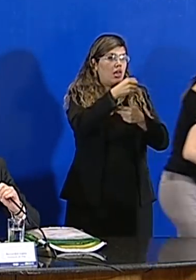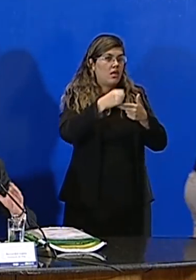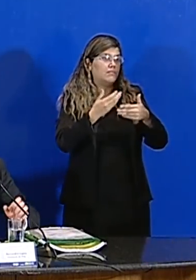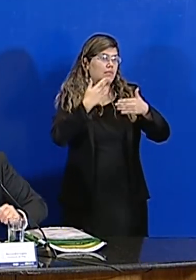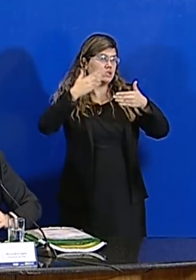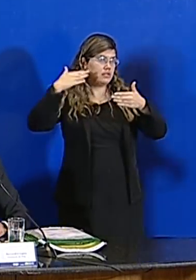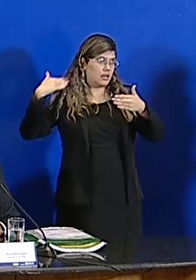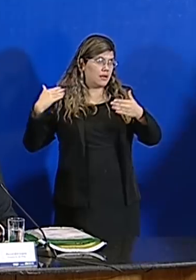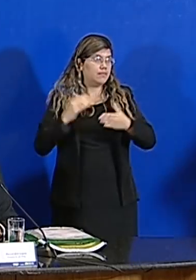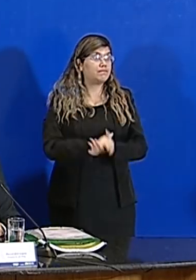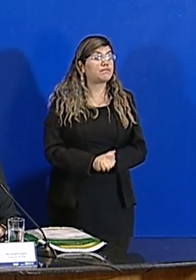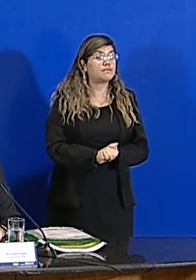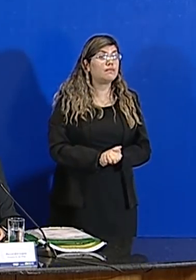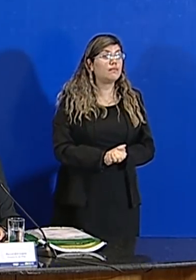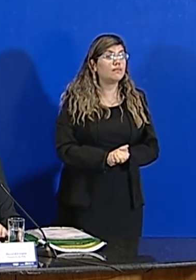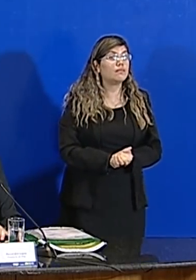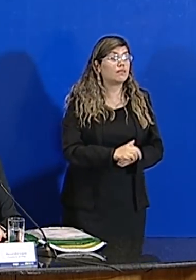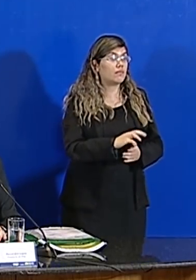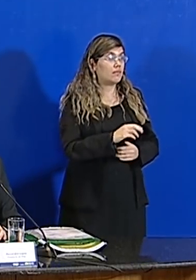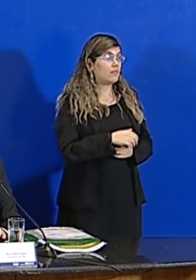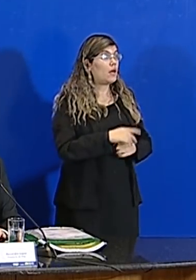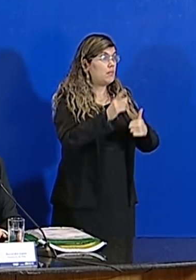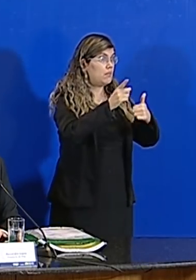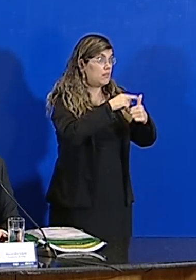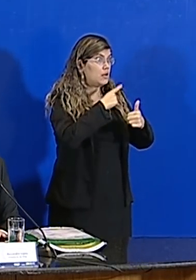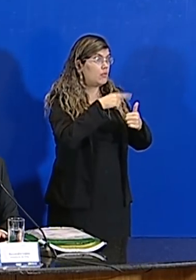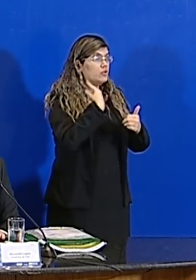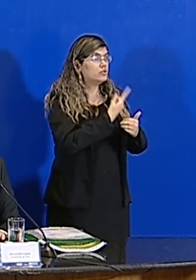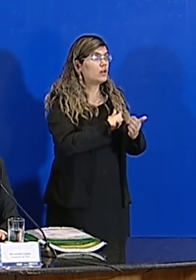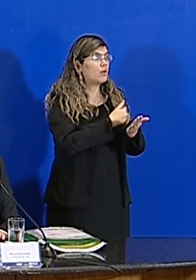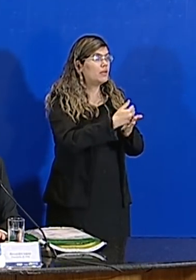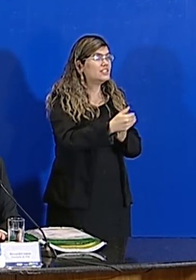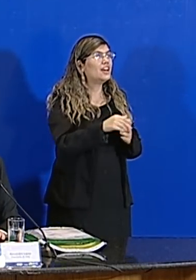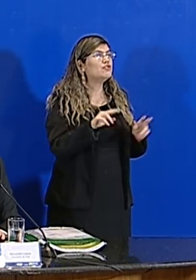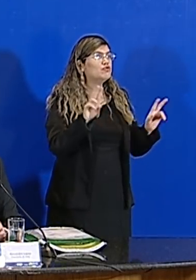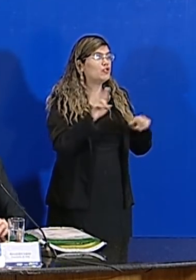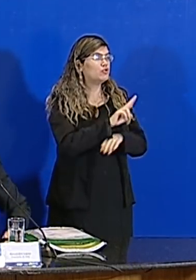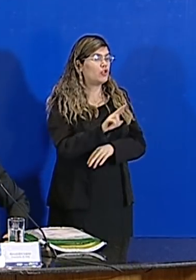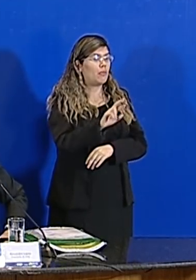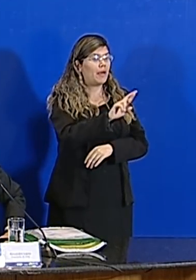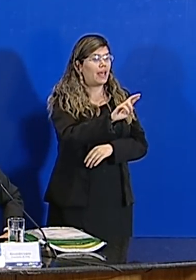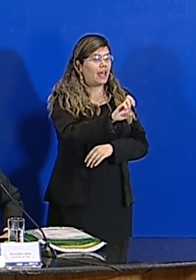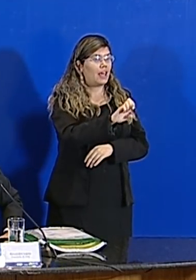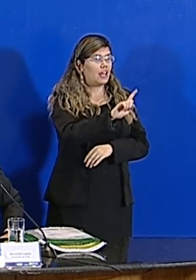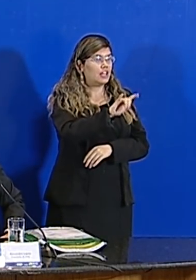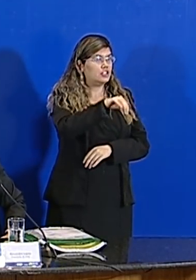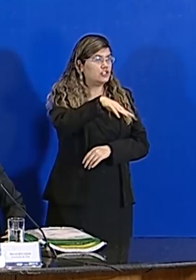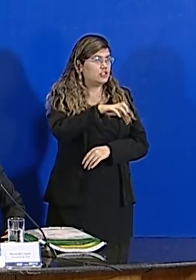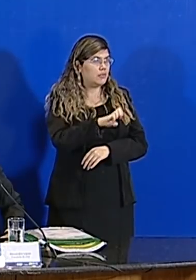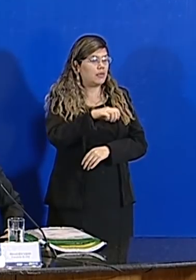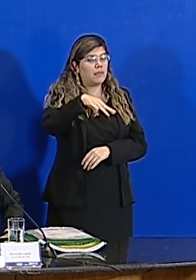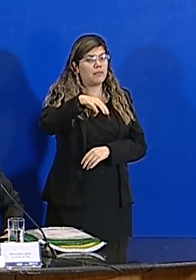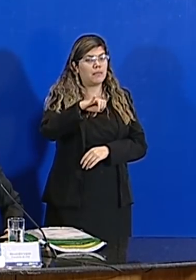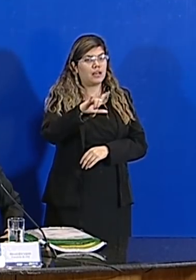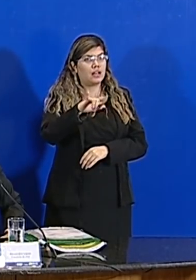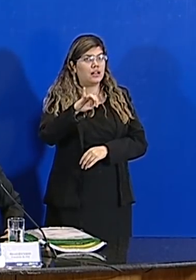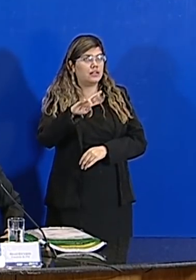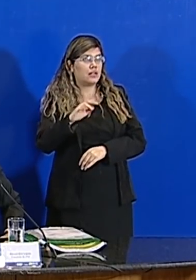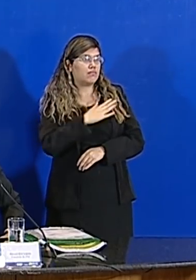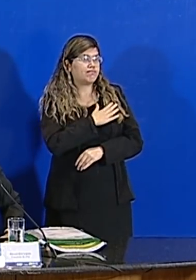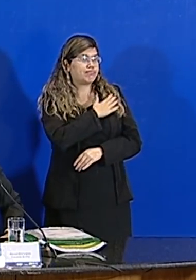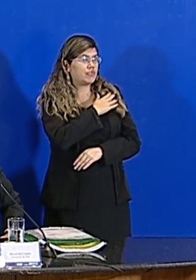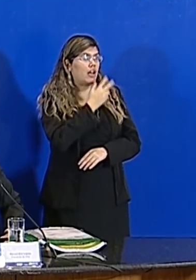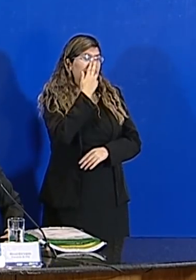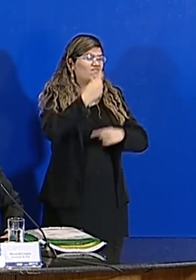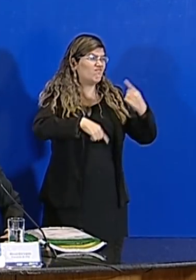Olha, primeiro que a gente já pode começar falando em regime militar, ditadura militar, já começa uma discussão que eu acho que a gente não vai caminhar para